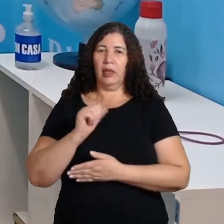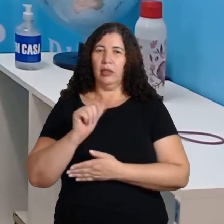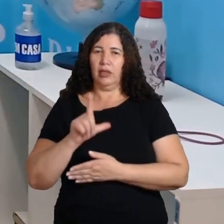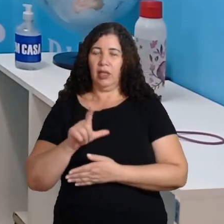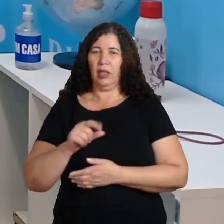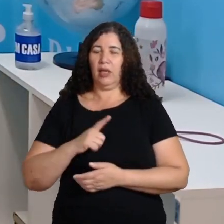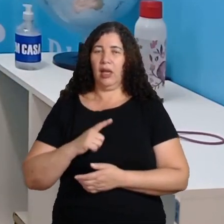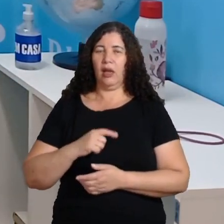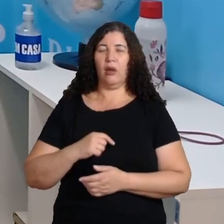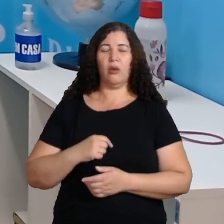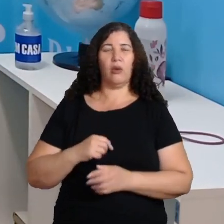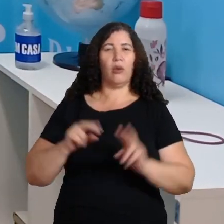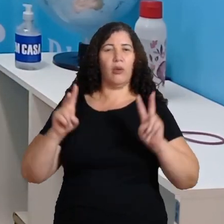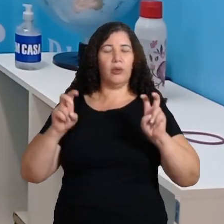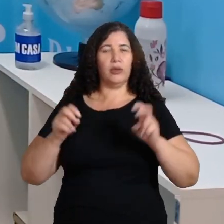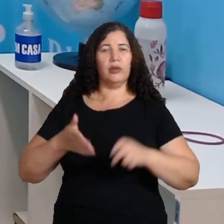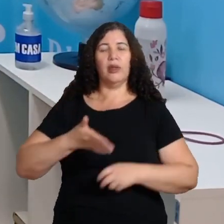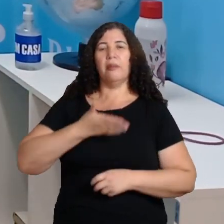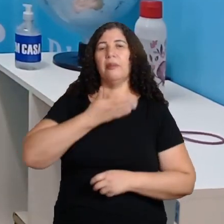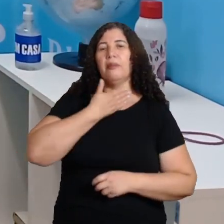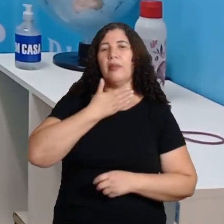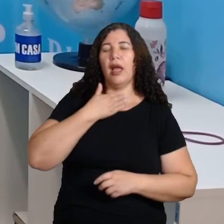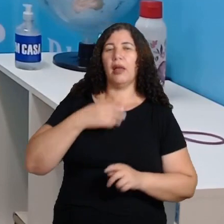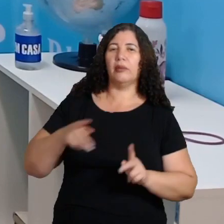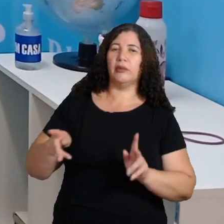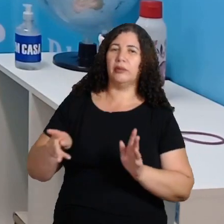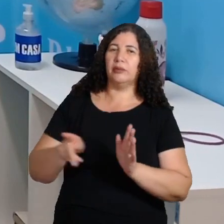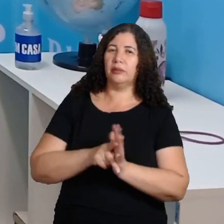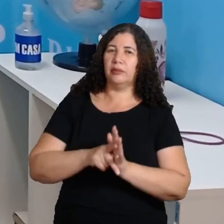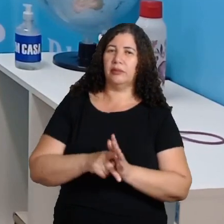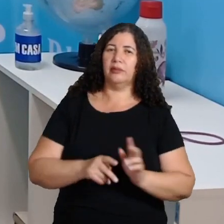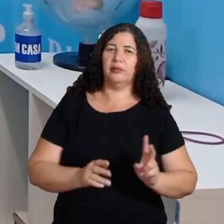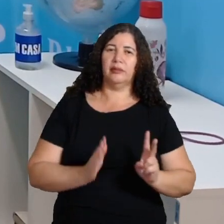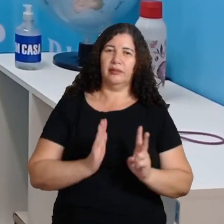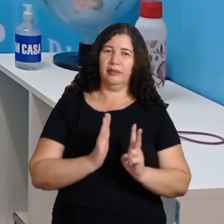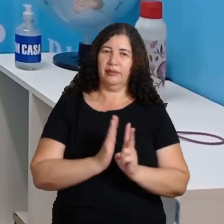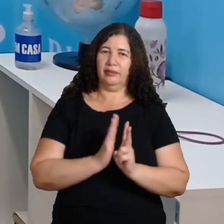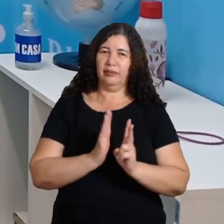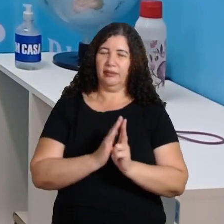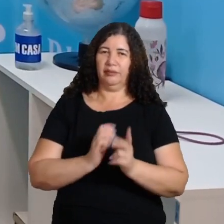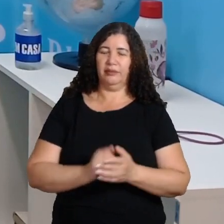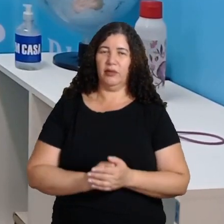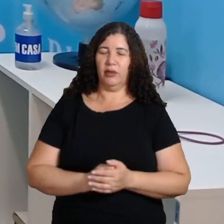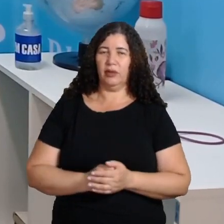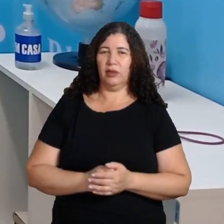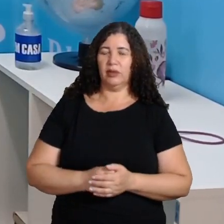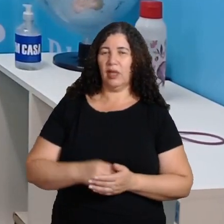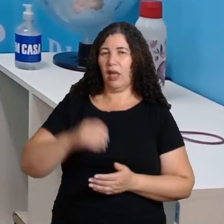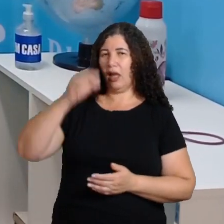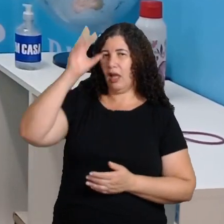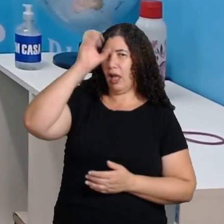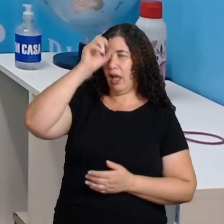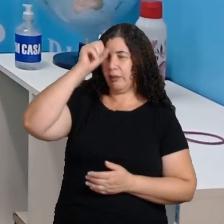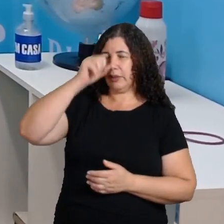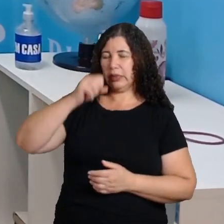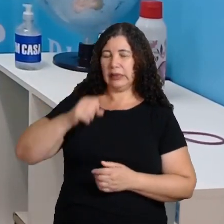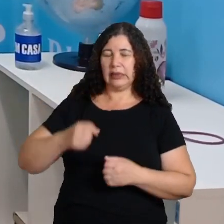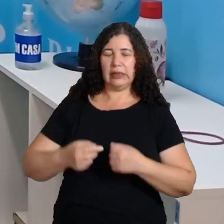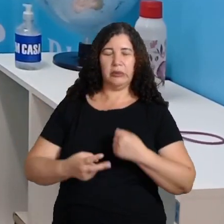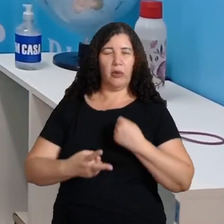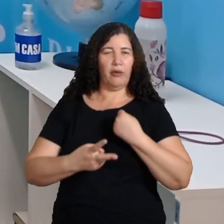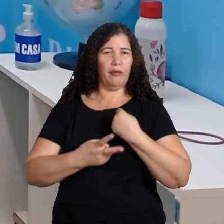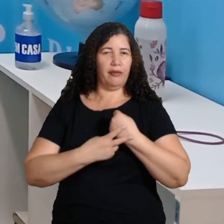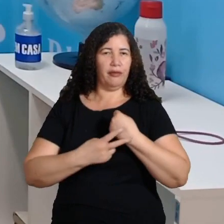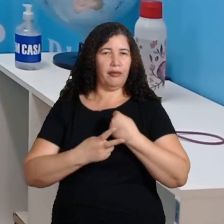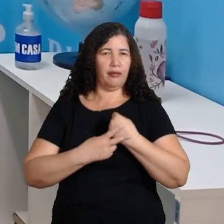é Papo de Índio, não é? Trabalhamos a concordância verbal. A aula de hoje é